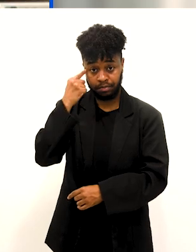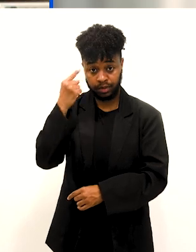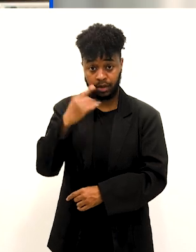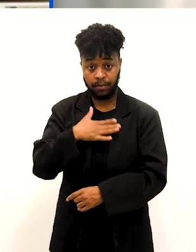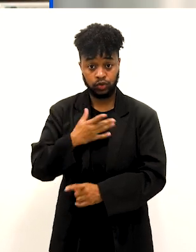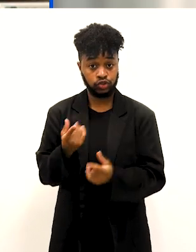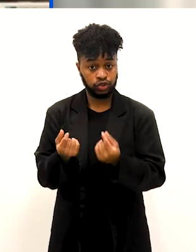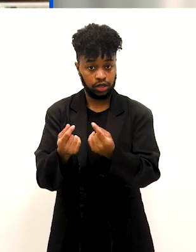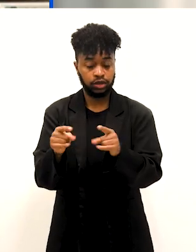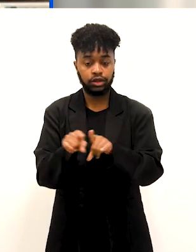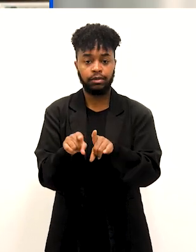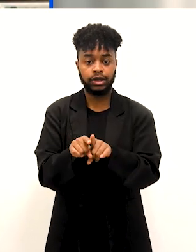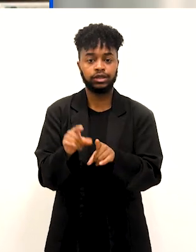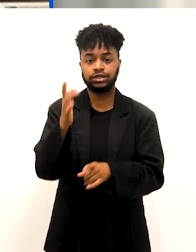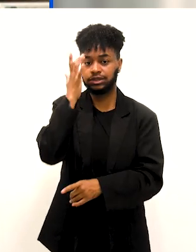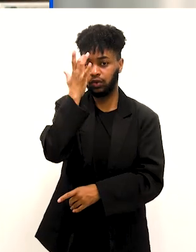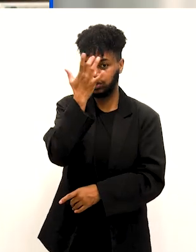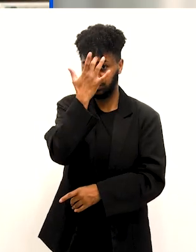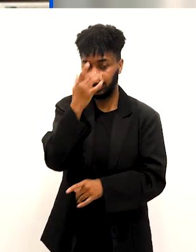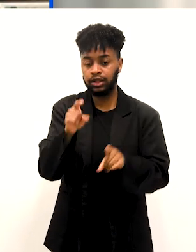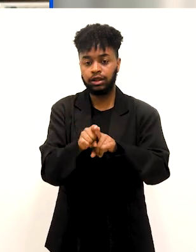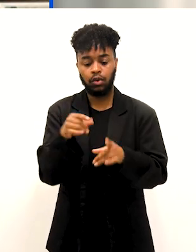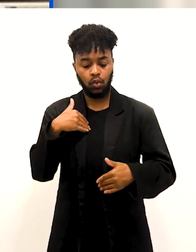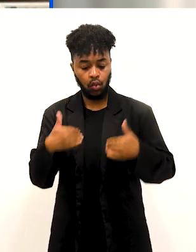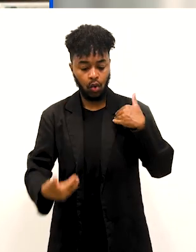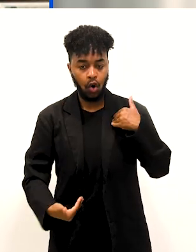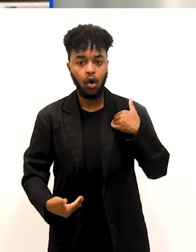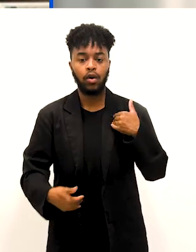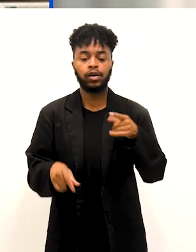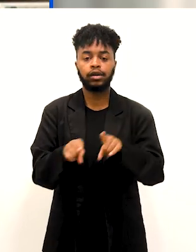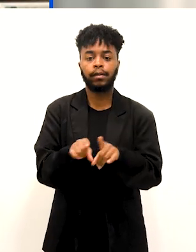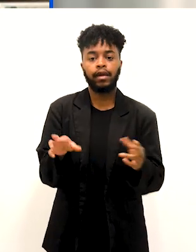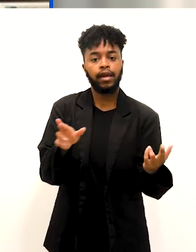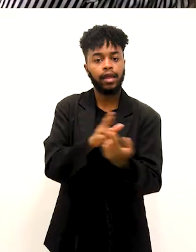segundo momento, vai ser com saúde mental, vai ser com saúde física,